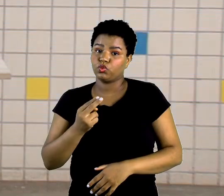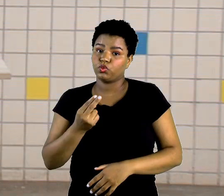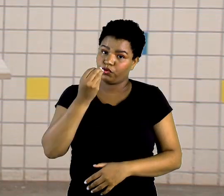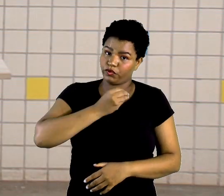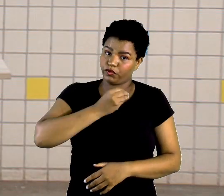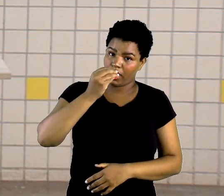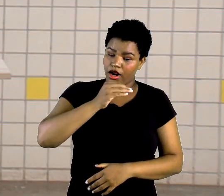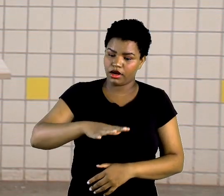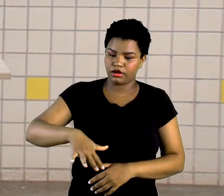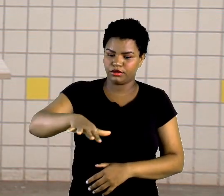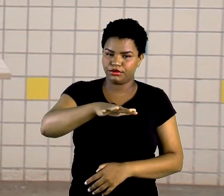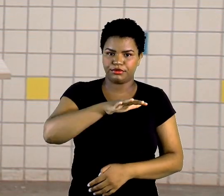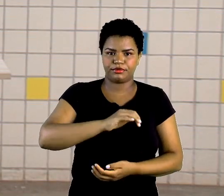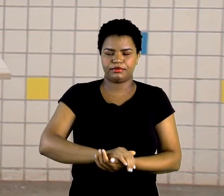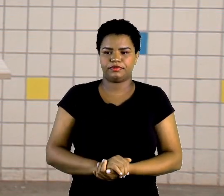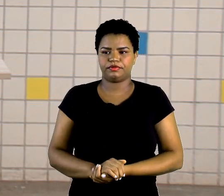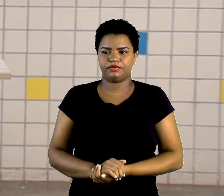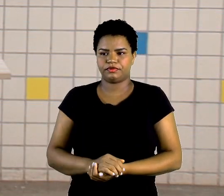Veja também,